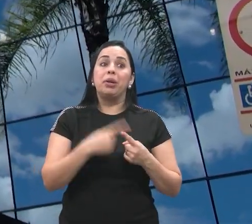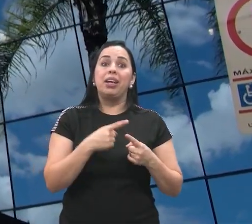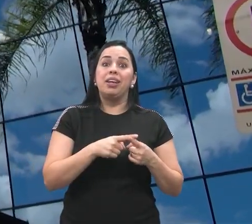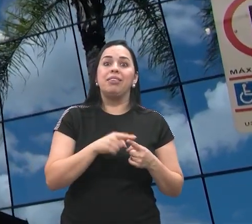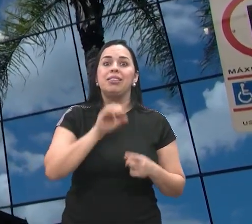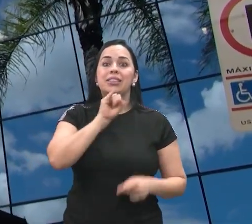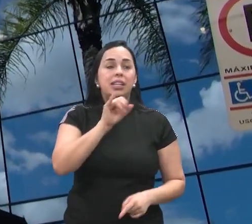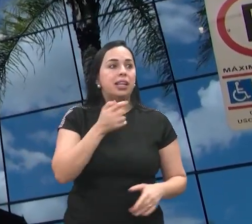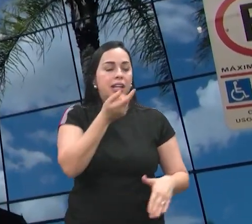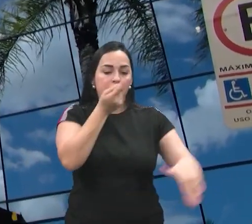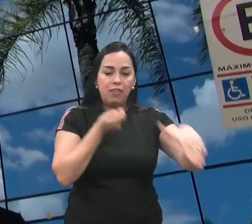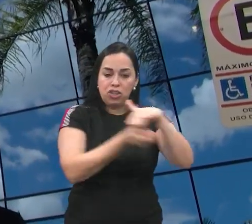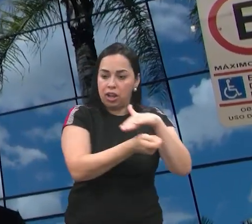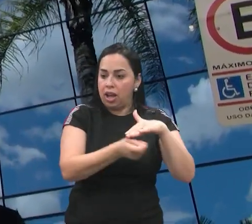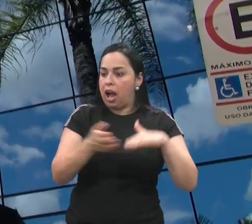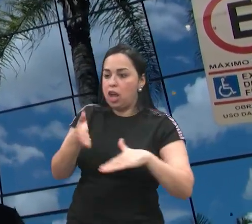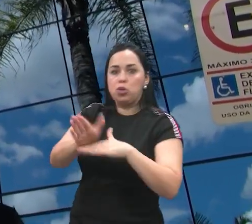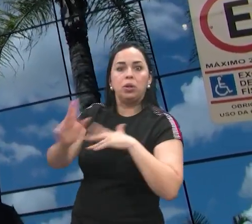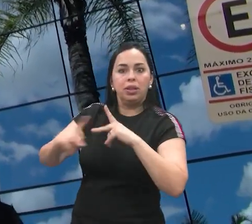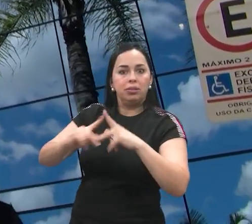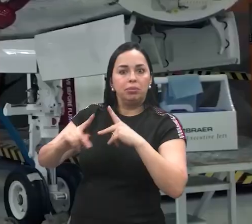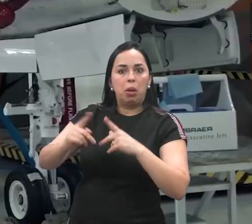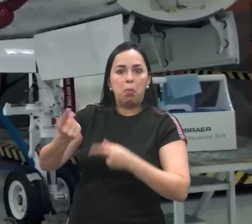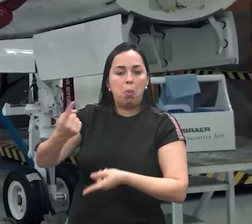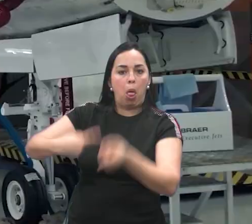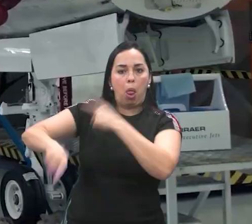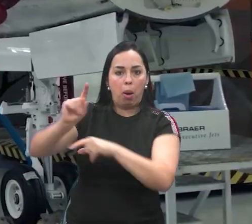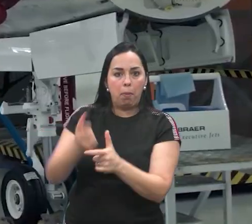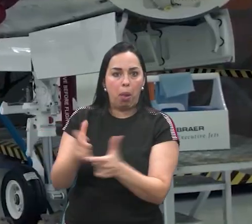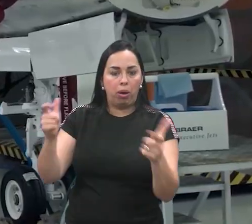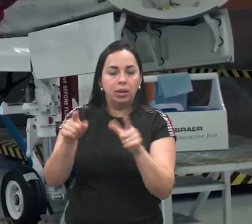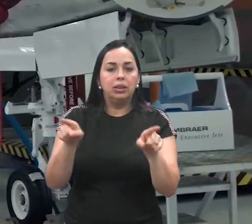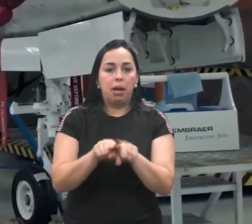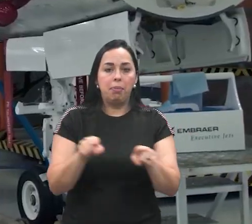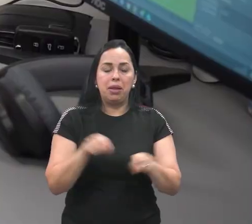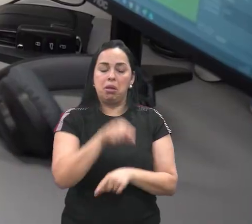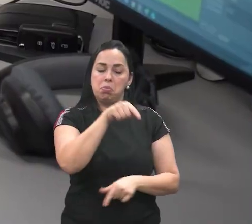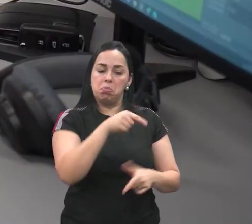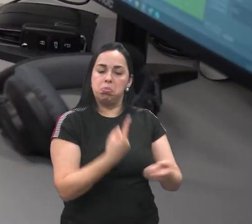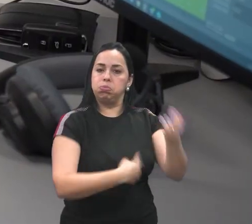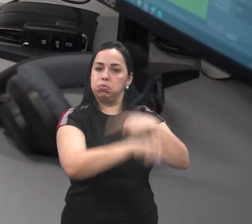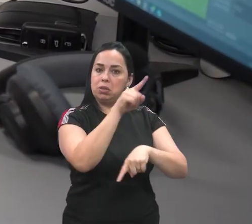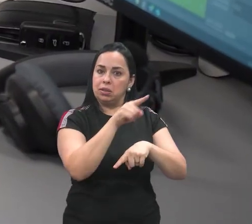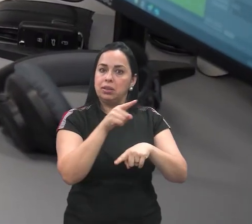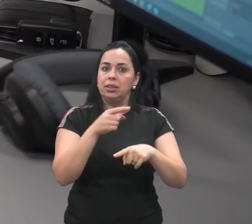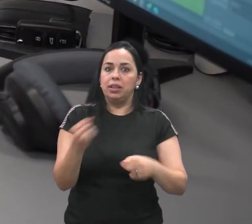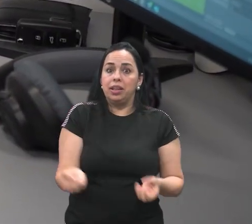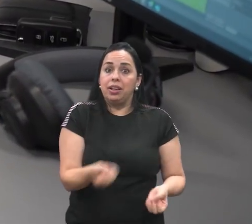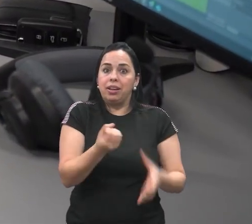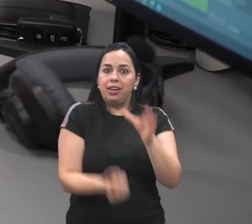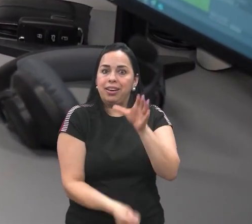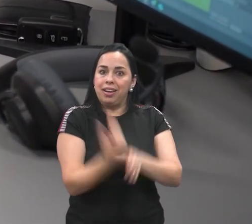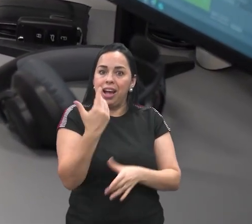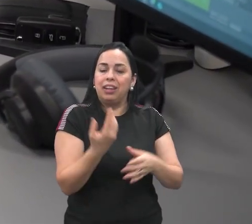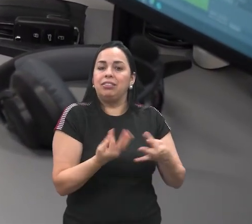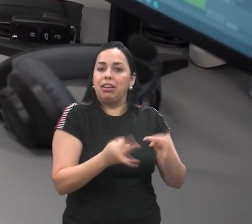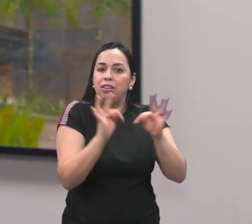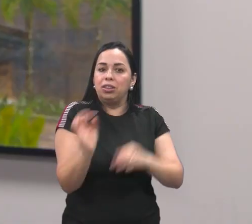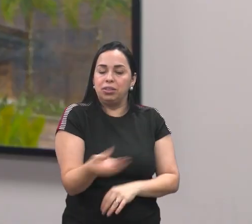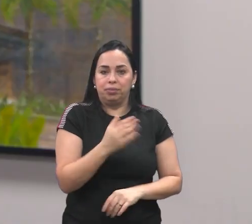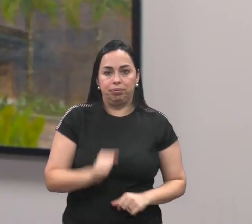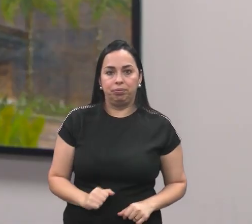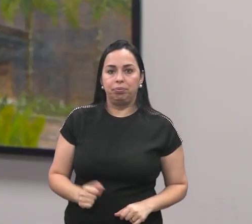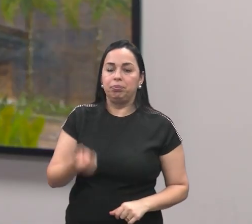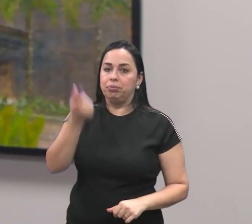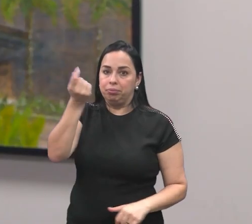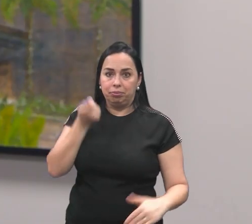os reflexos positivos desses recursos no fortalecimento da Embraer e no desenvolvimento de novas tecnologias. A